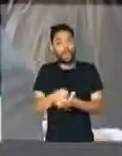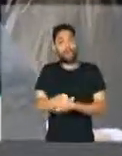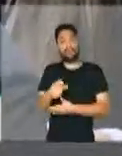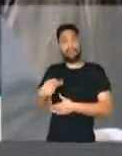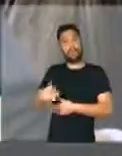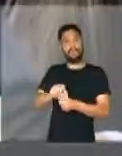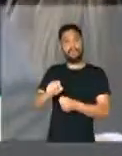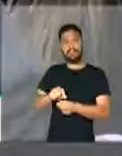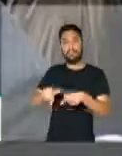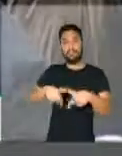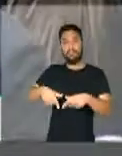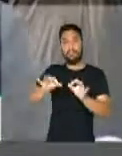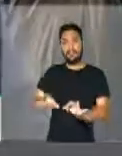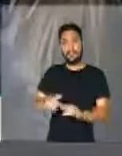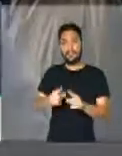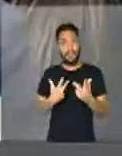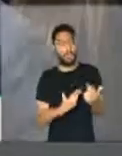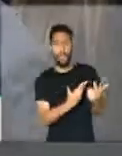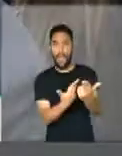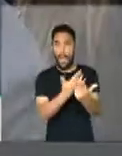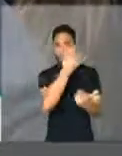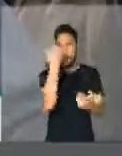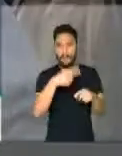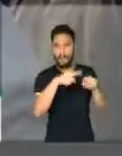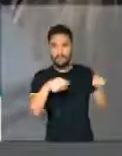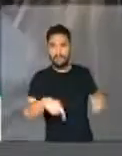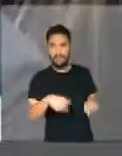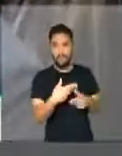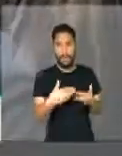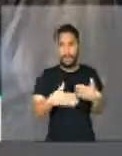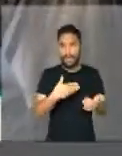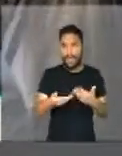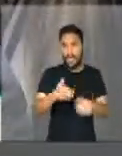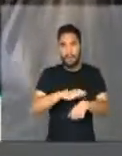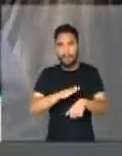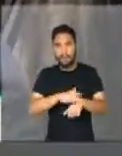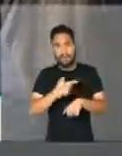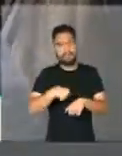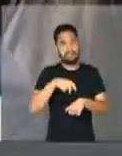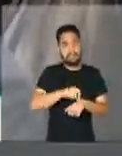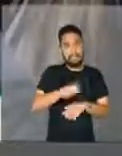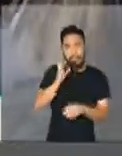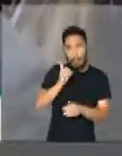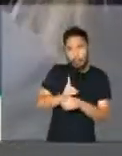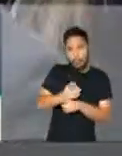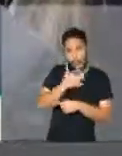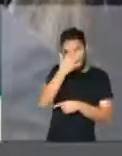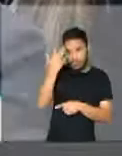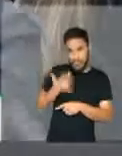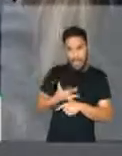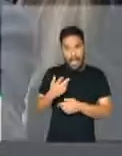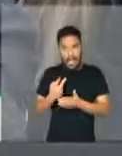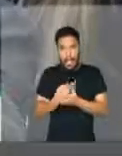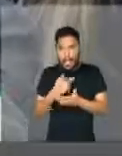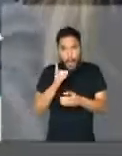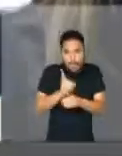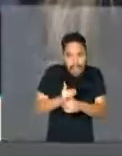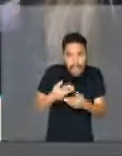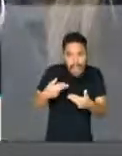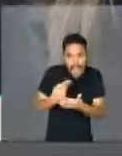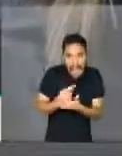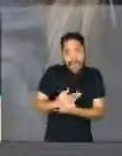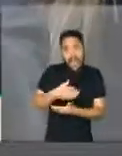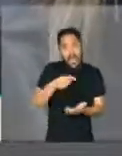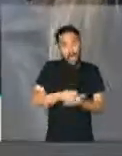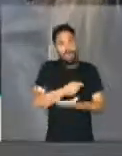fazer o trabalho correto, como é obrigação de qualquer servidor denunciar qualquer irregularidade, qualquer fraude, além